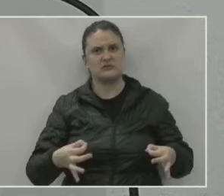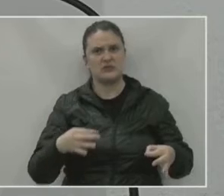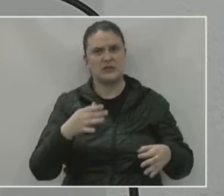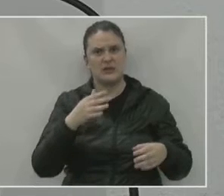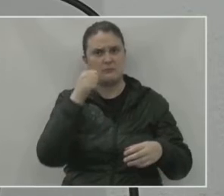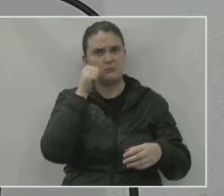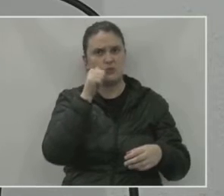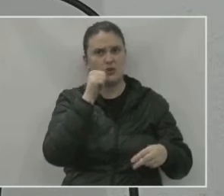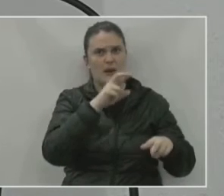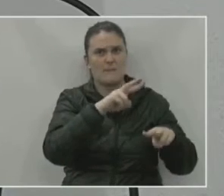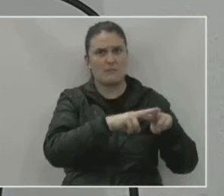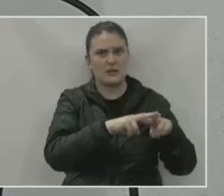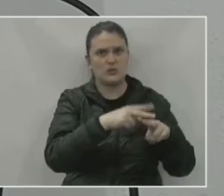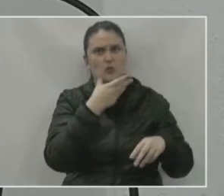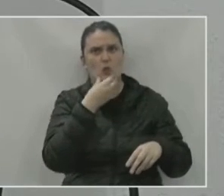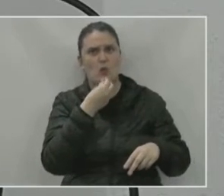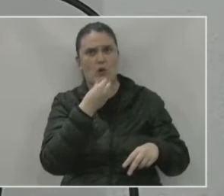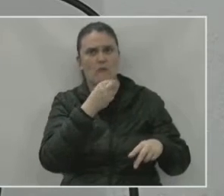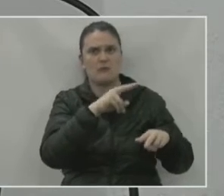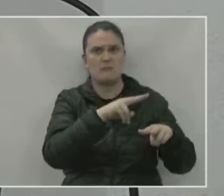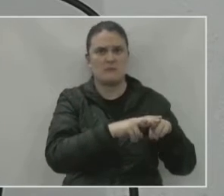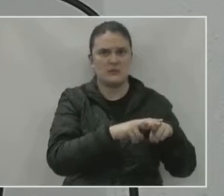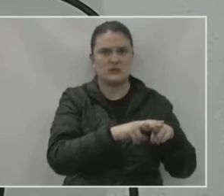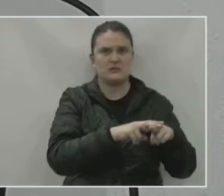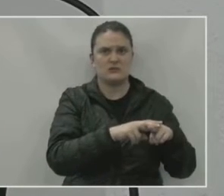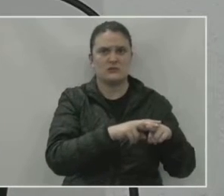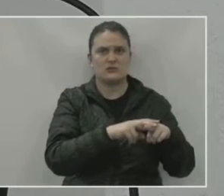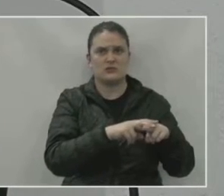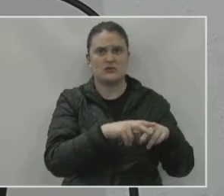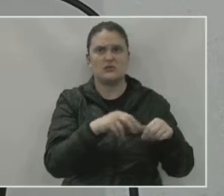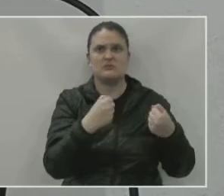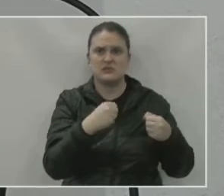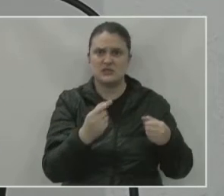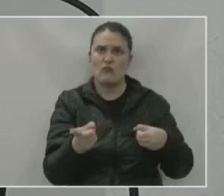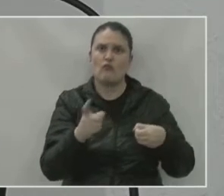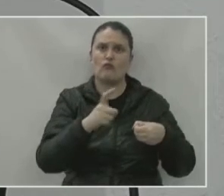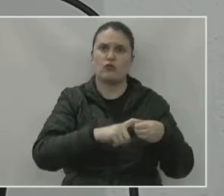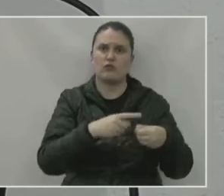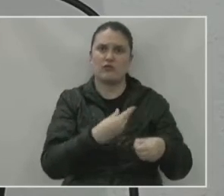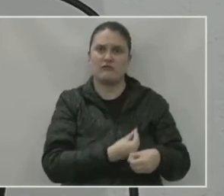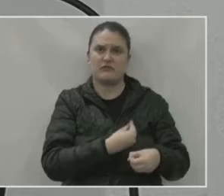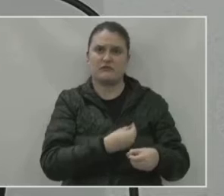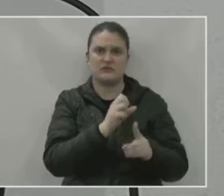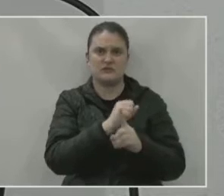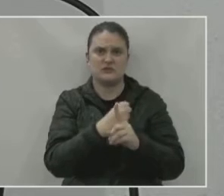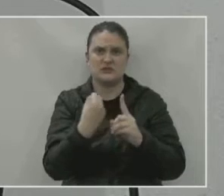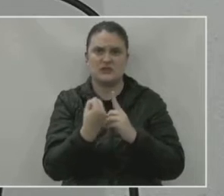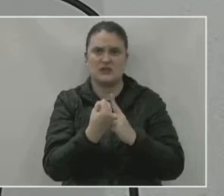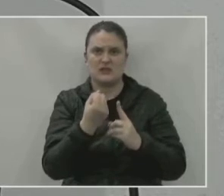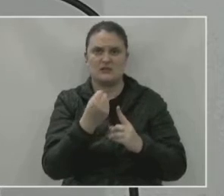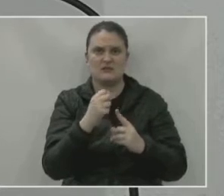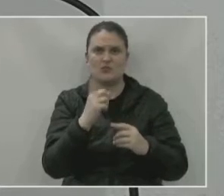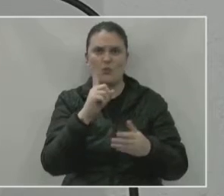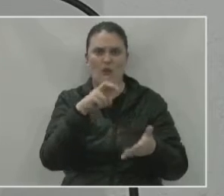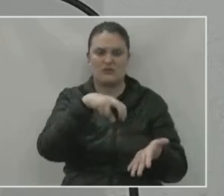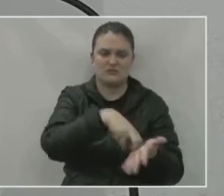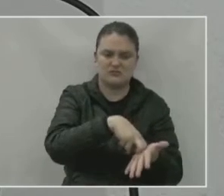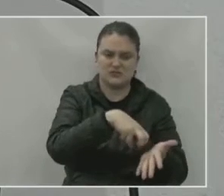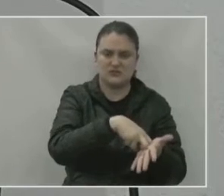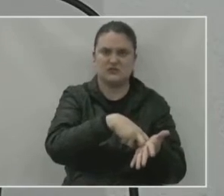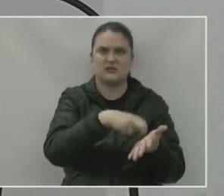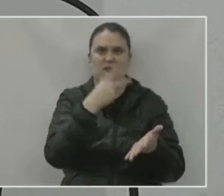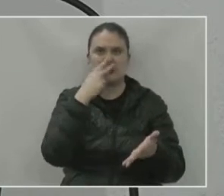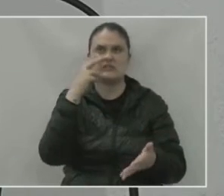aquelas presas e para os presos que estão ali em caráter de ressocialização, e não um punimento lá da